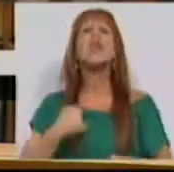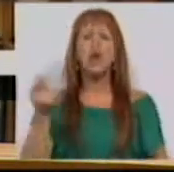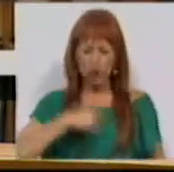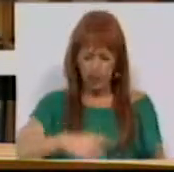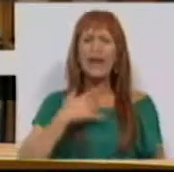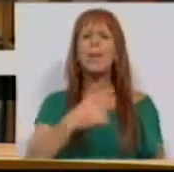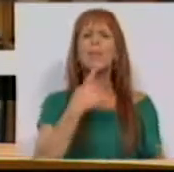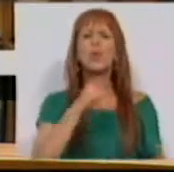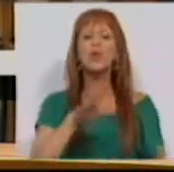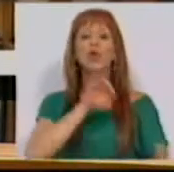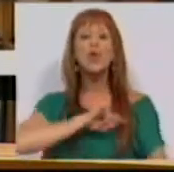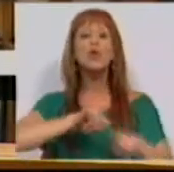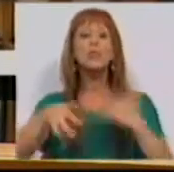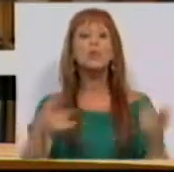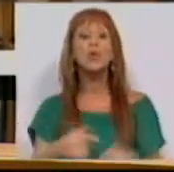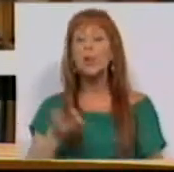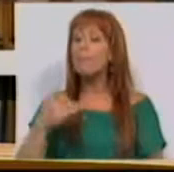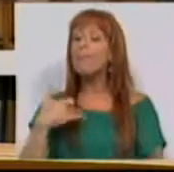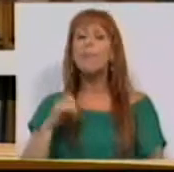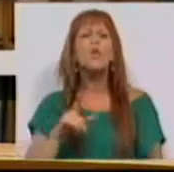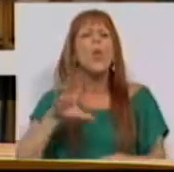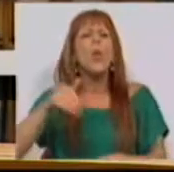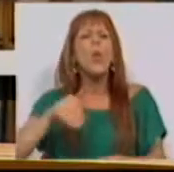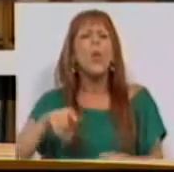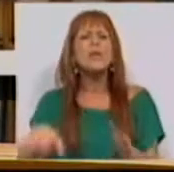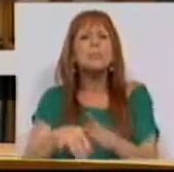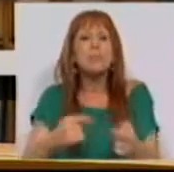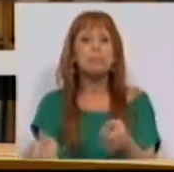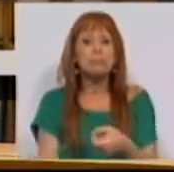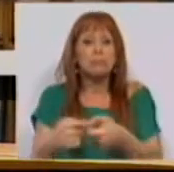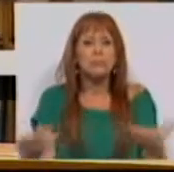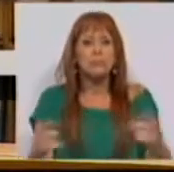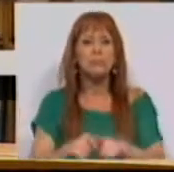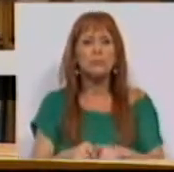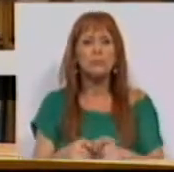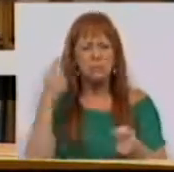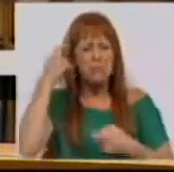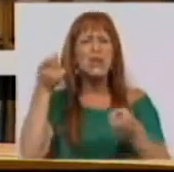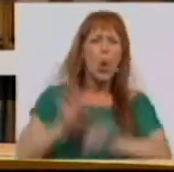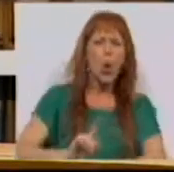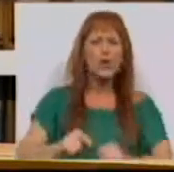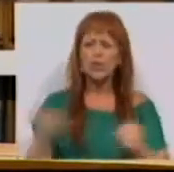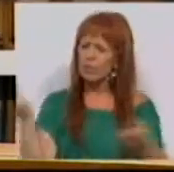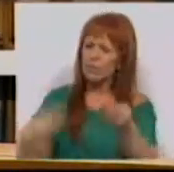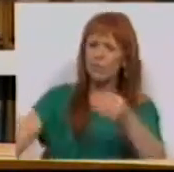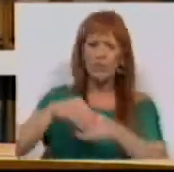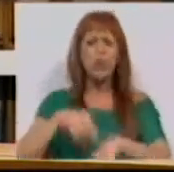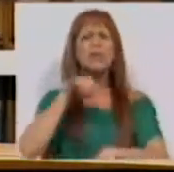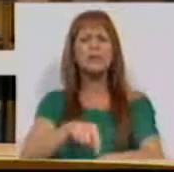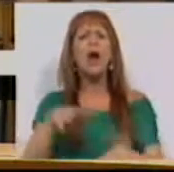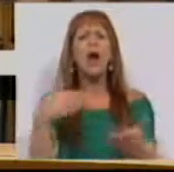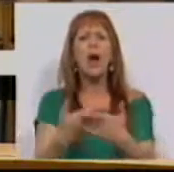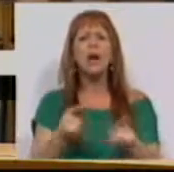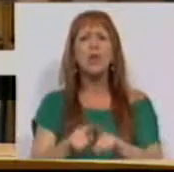também queria perguntar ao senhor deputado Pedro Roque quando é que as portarias de extensão, se estão a pensar ou não, repor portarias de